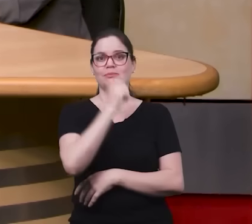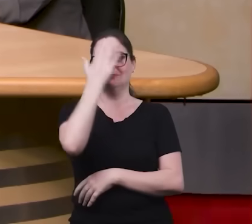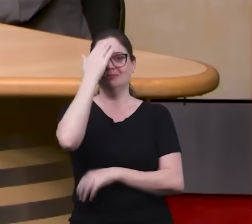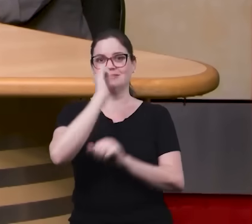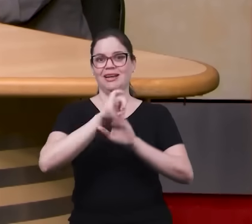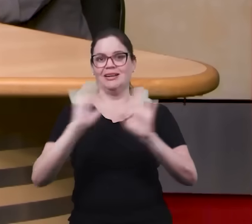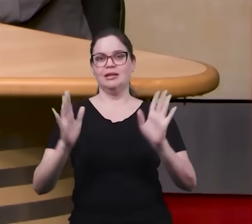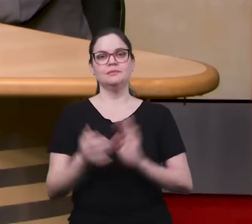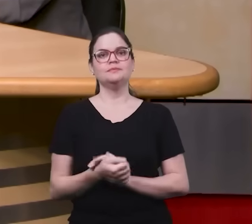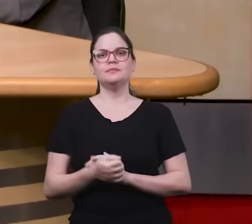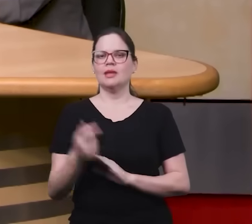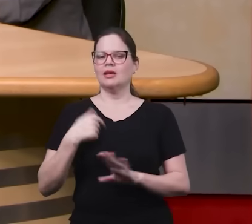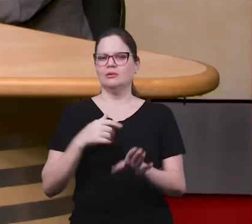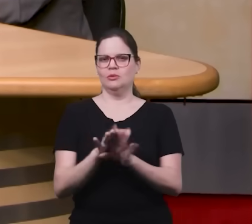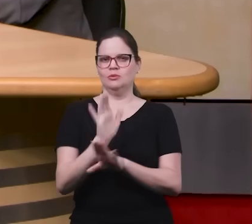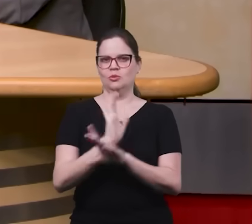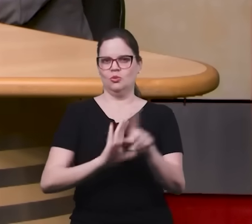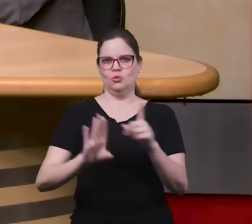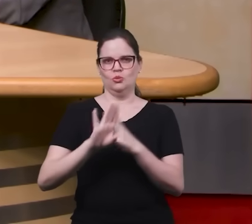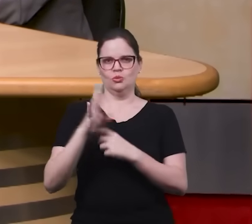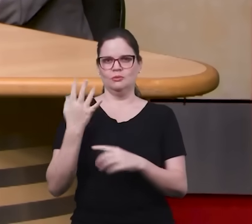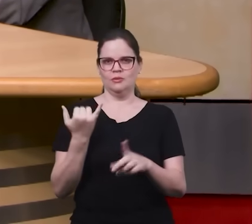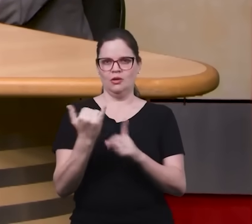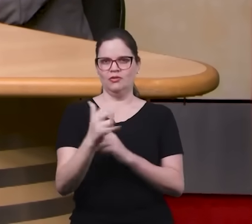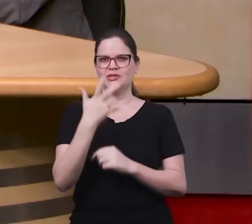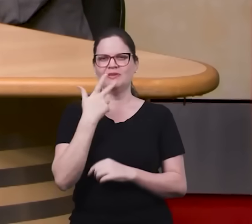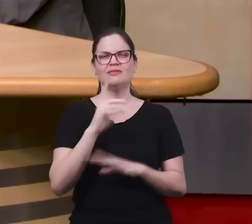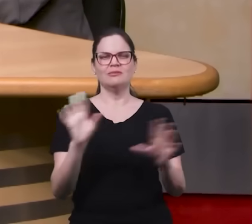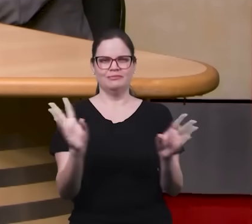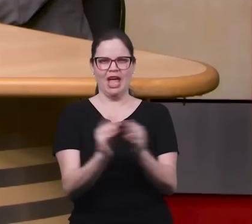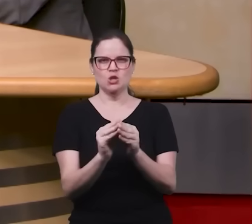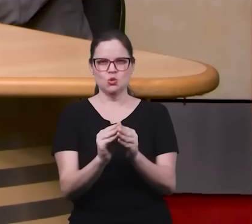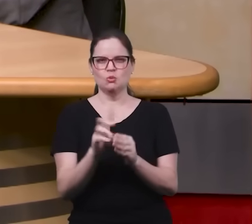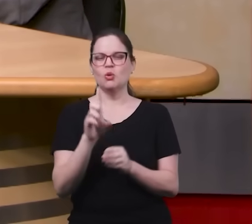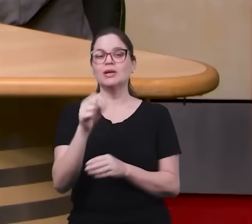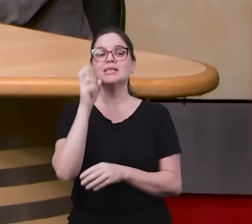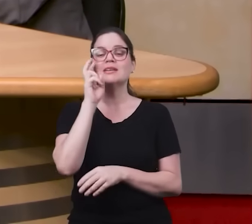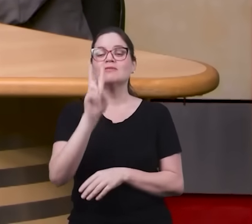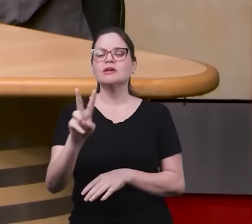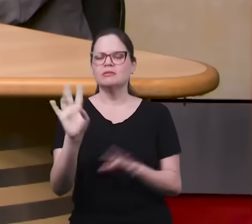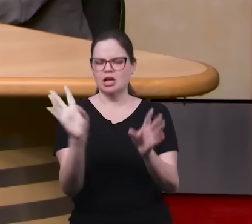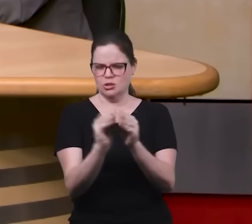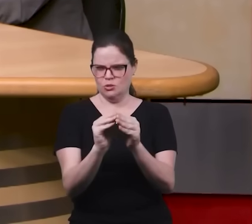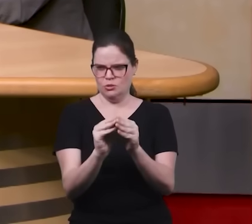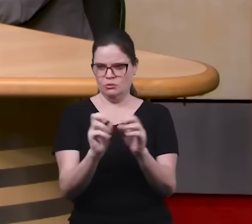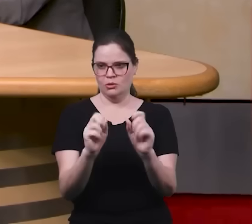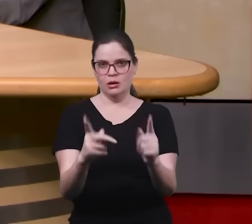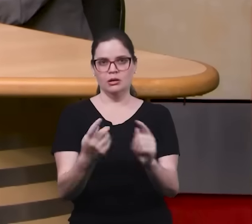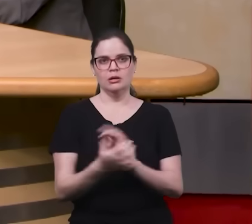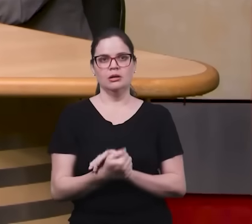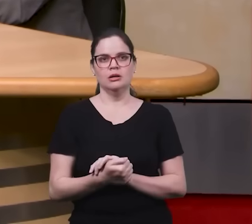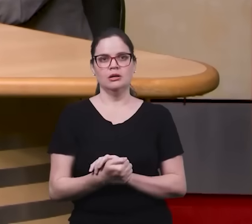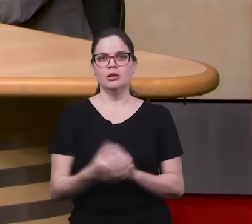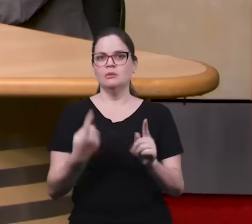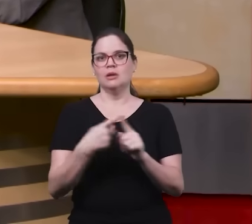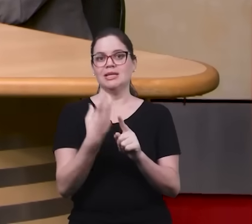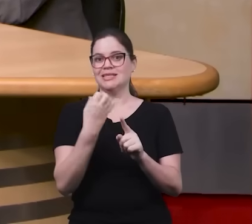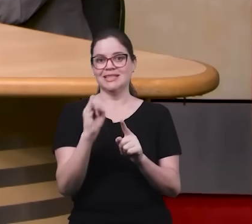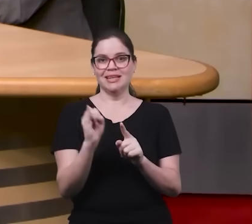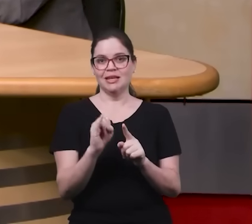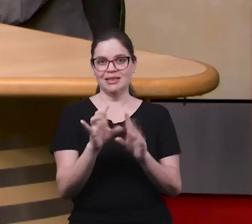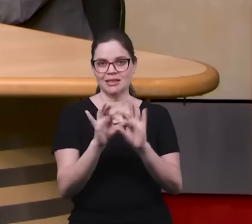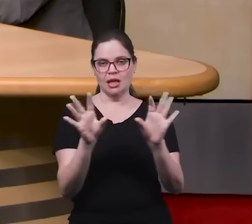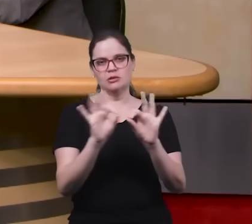oriento nos cultos proféticos que eu vou e tal, digo, olha, vamos fazer um resumozinho daquilo que você viu, ficar mais prático. Só fica uma